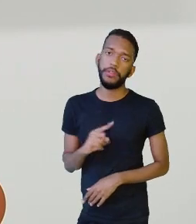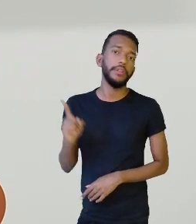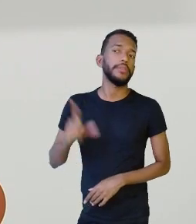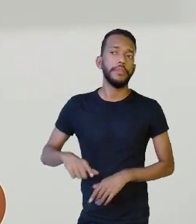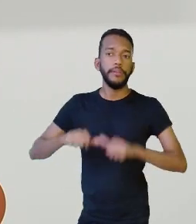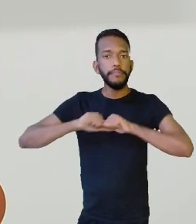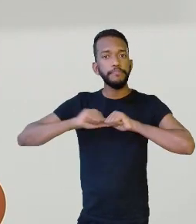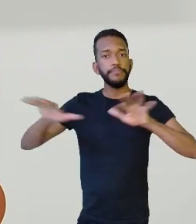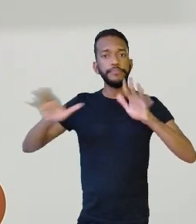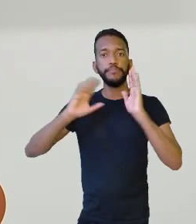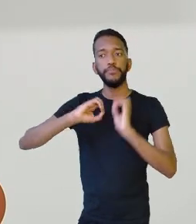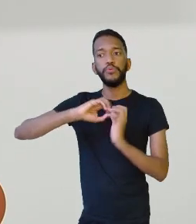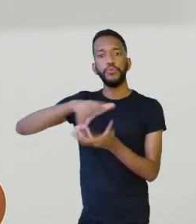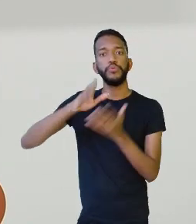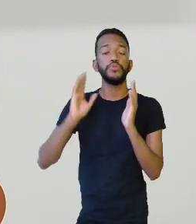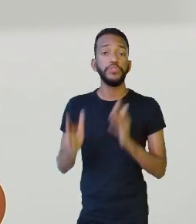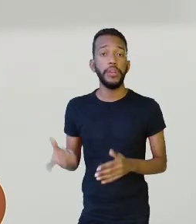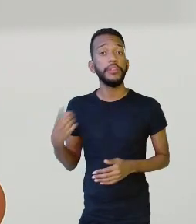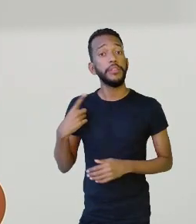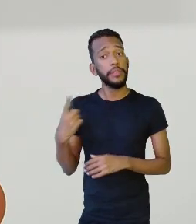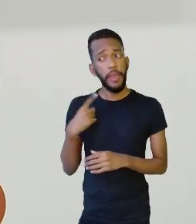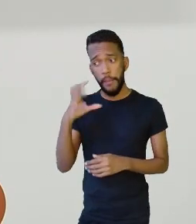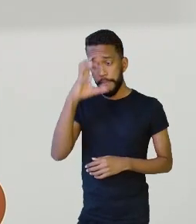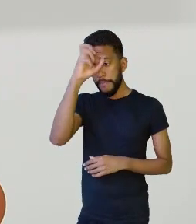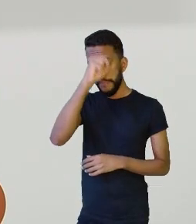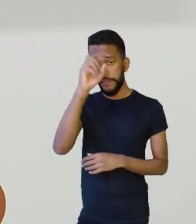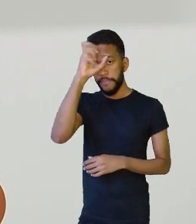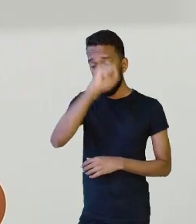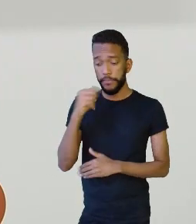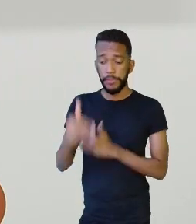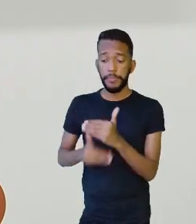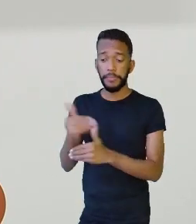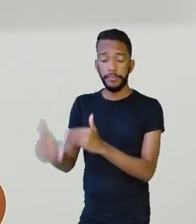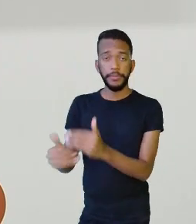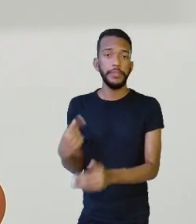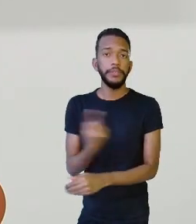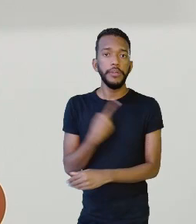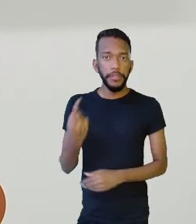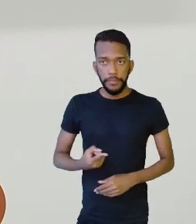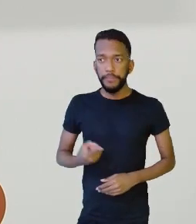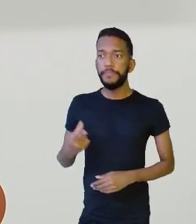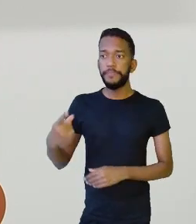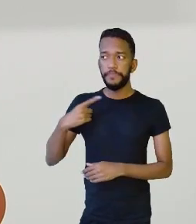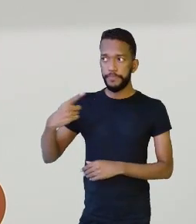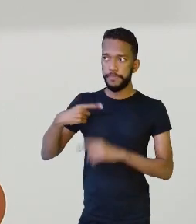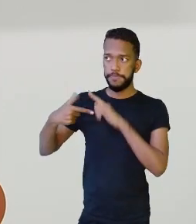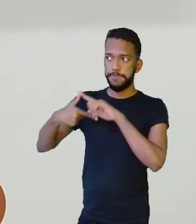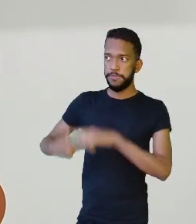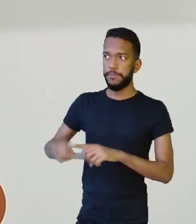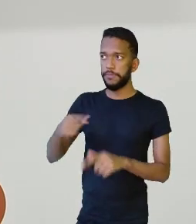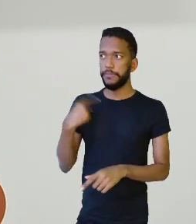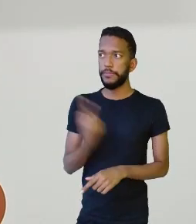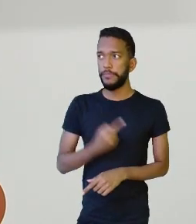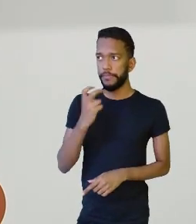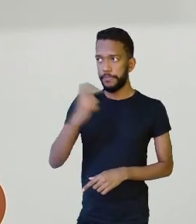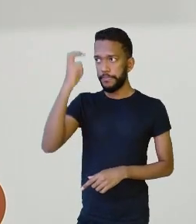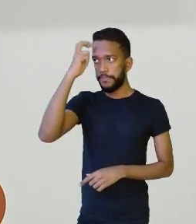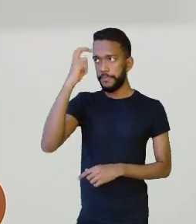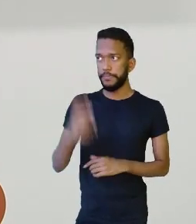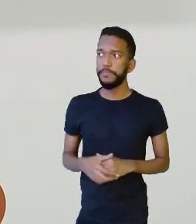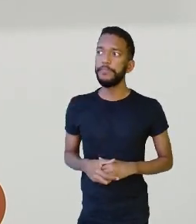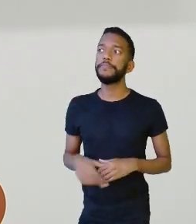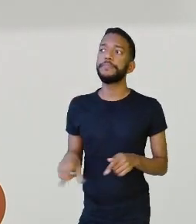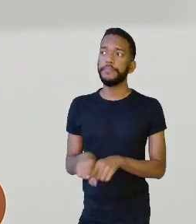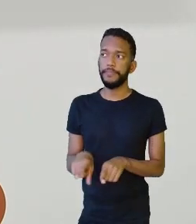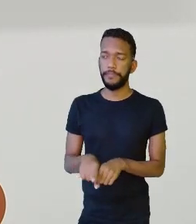disseminado pelo mundo. As pessoas têm aprendido a nossa tradição, a nossa cultura. Nós